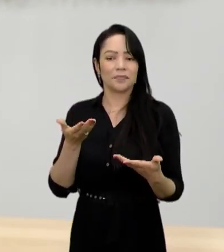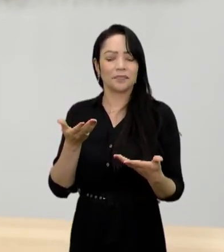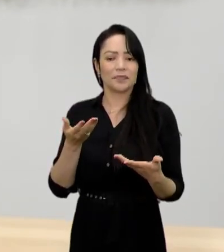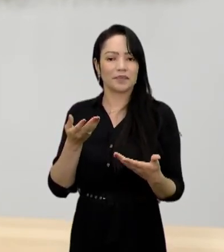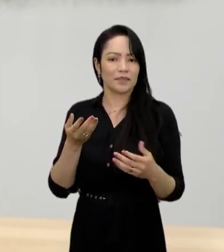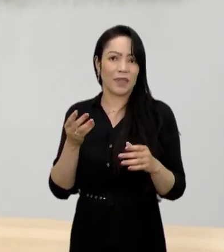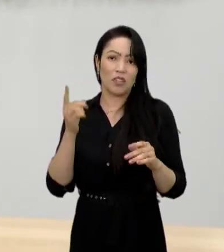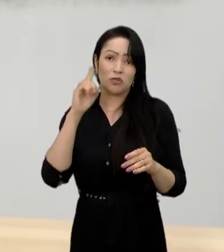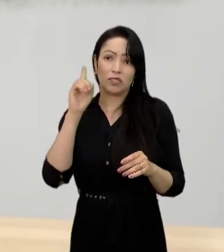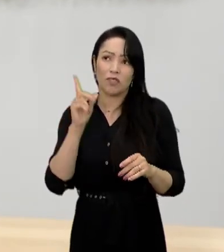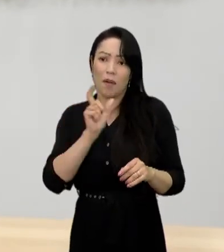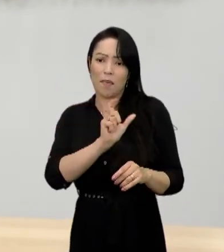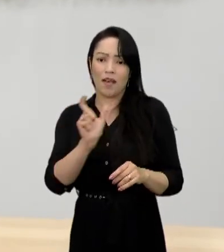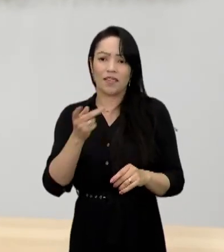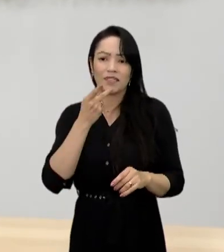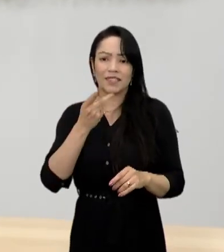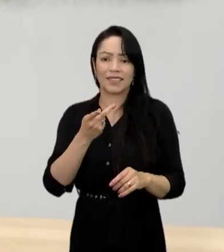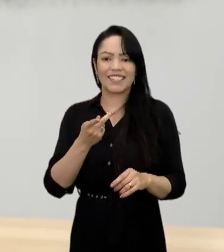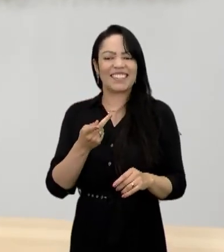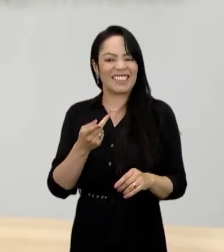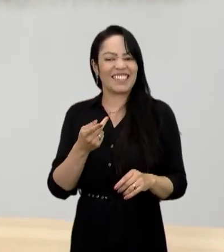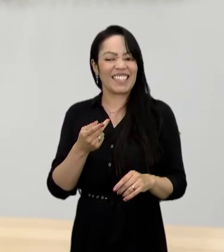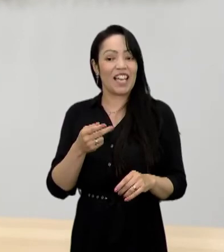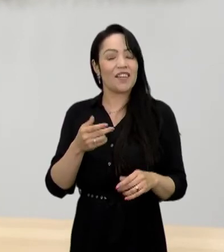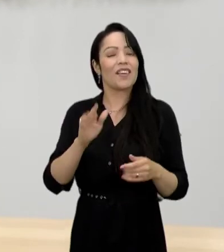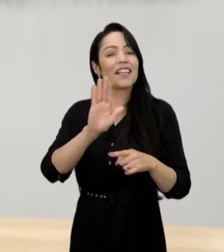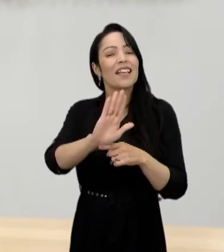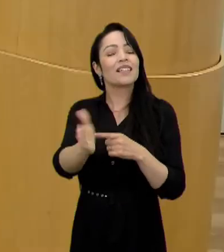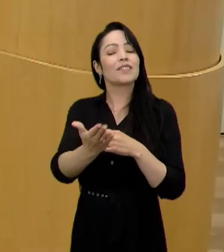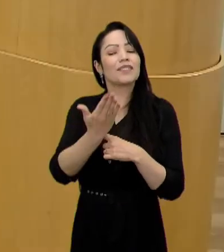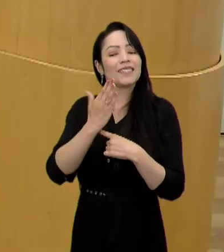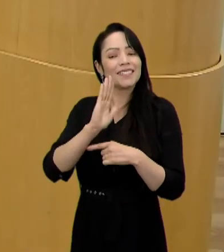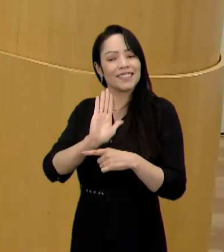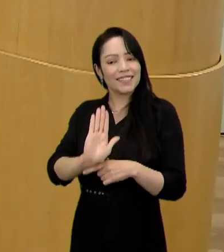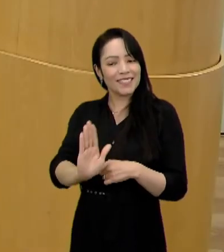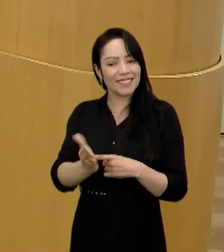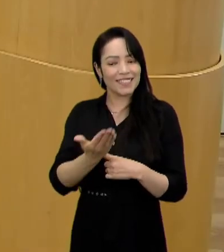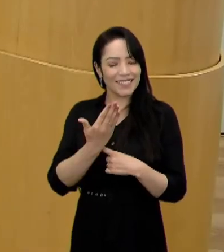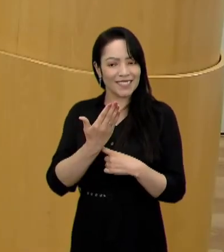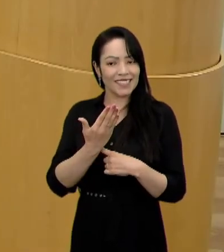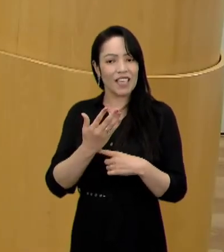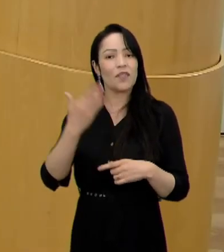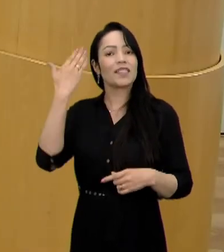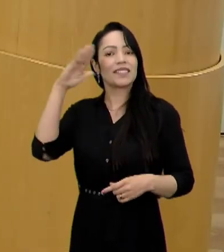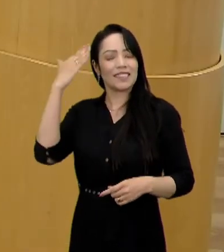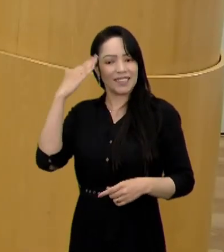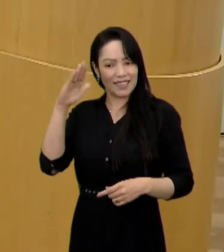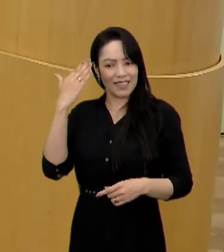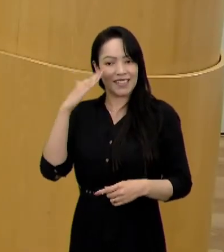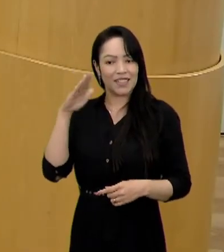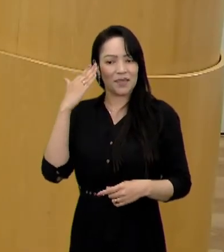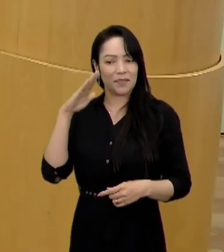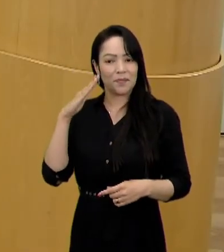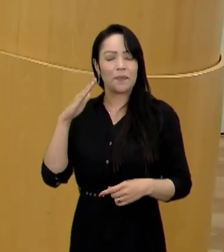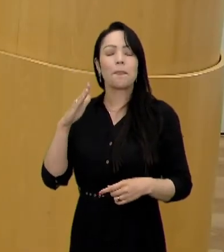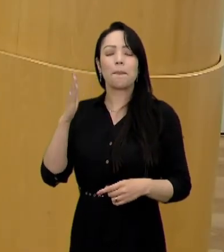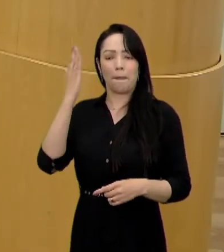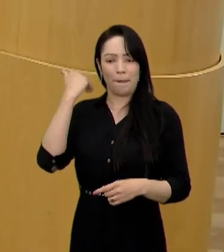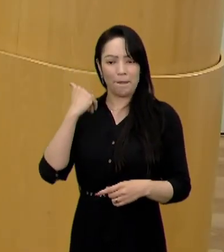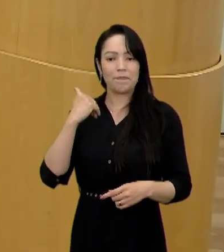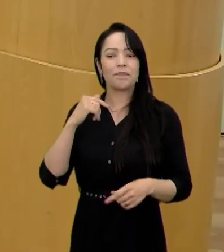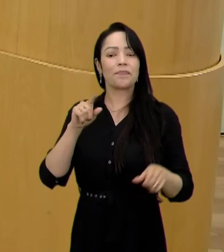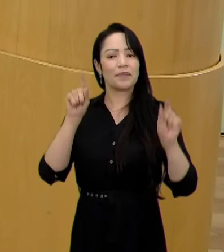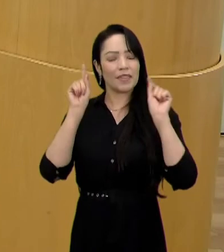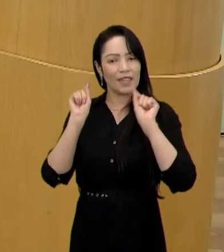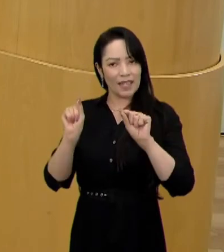não sei se eu vou utilizar a palavra correta, agora você é solidário àquilo. Então, você compreendeu e você sabe que ela